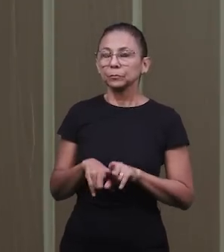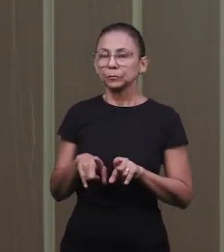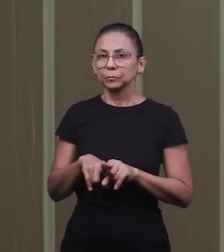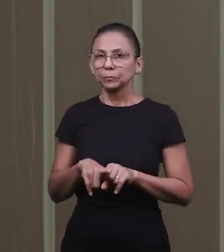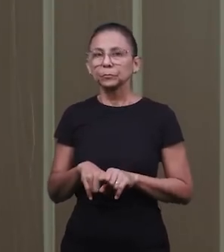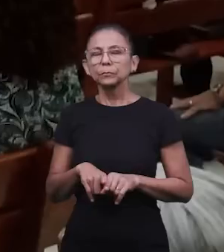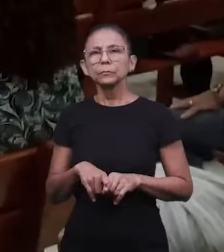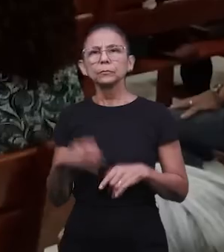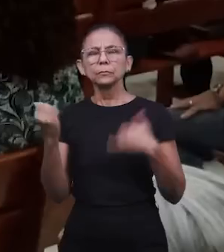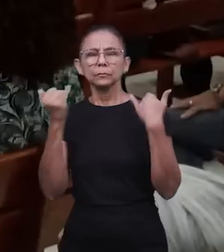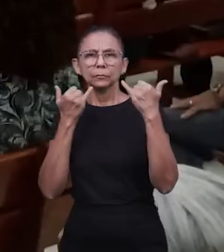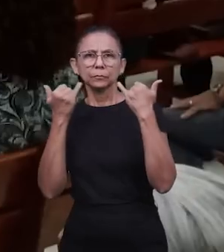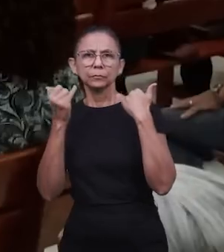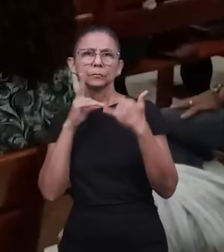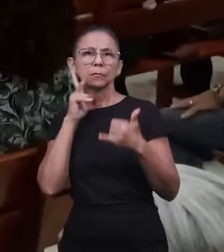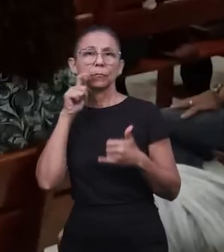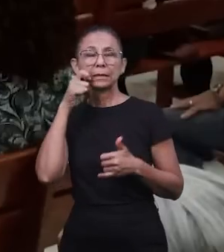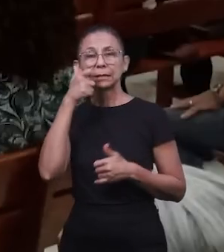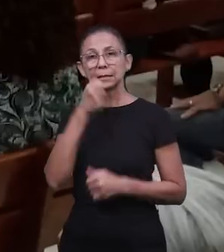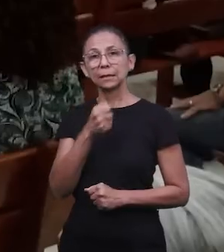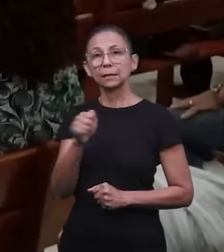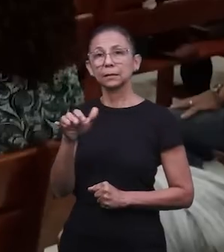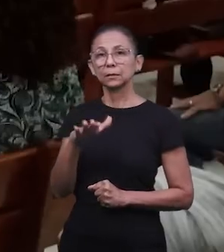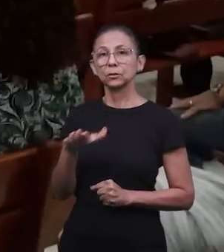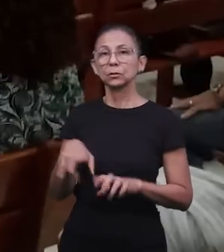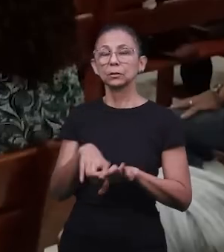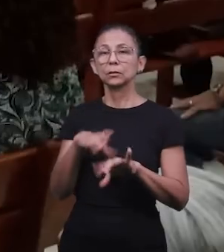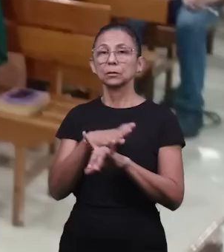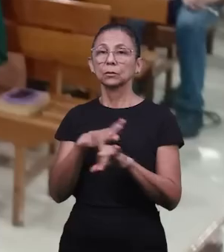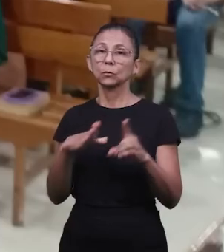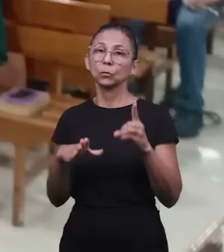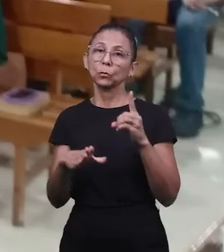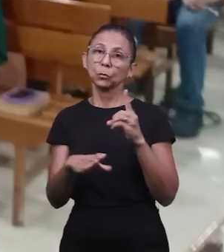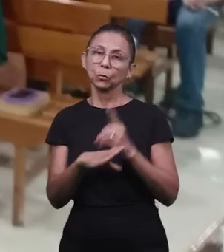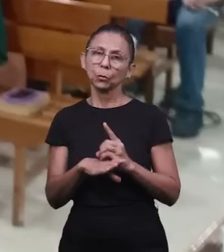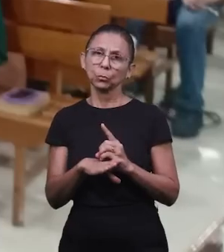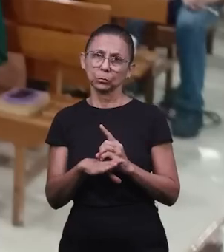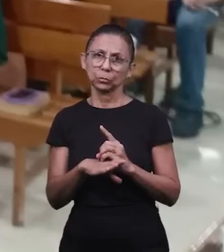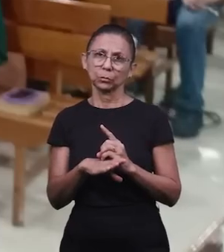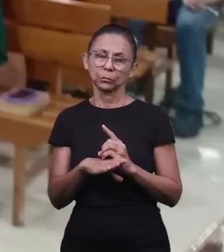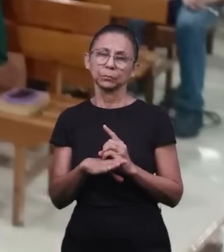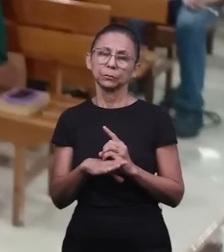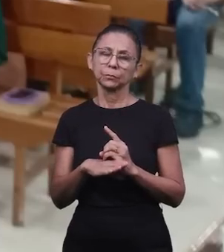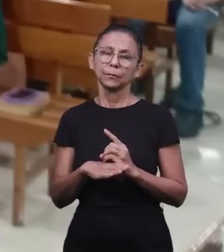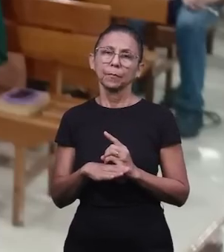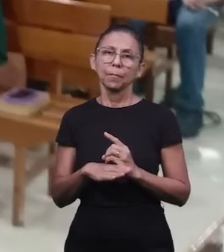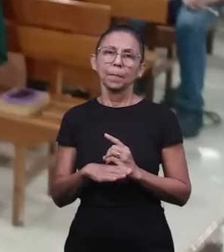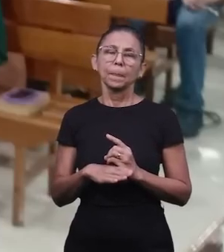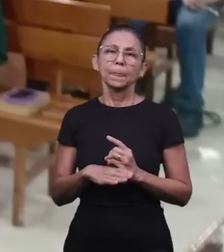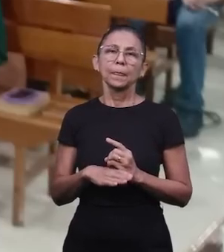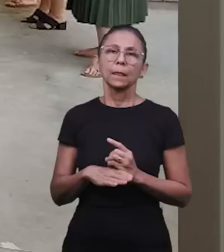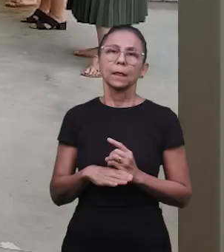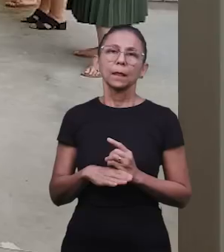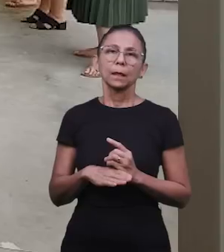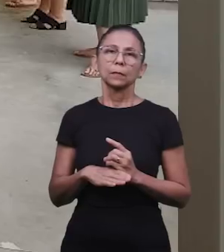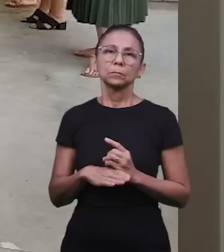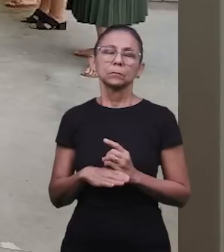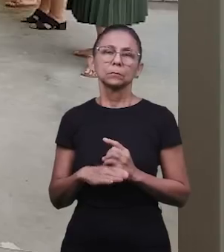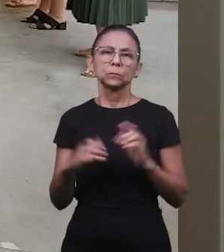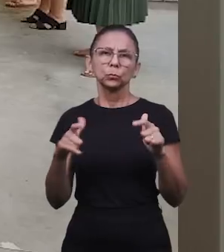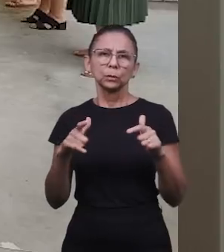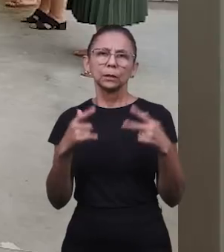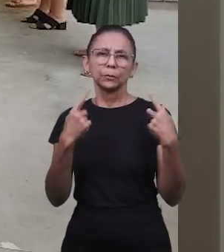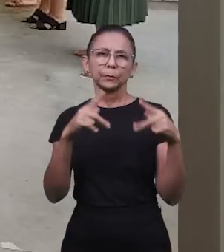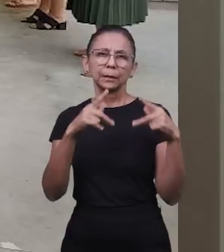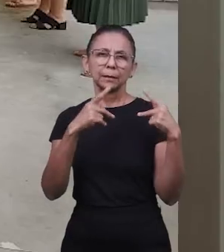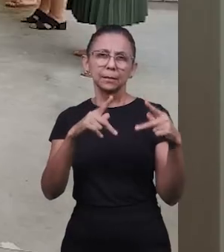Boa Vista, informou sobre uma ceia naquele local e também um culto num ponto de pregação em Almirante